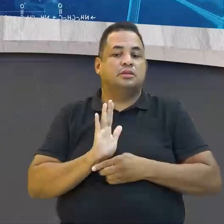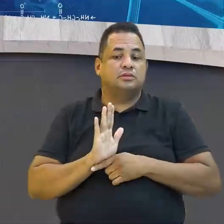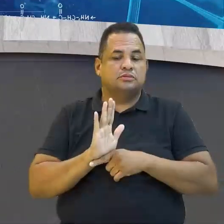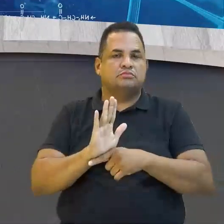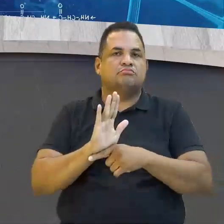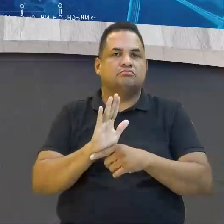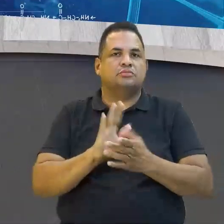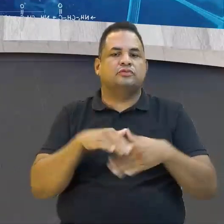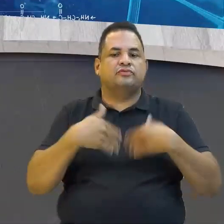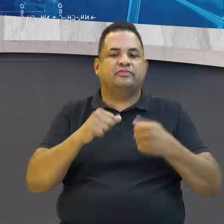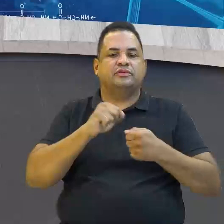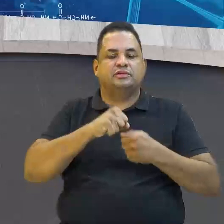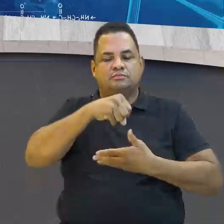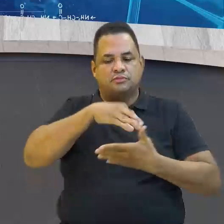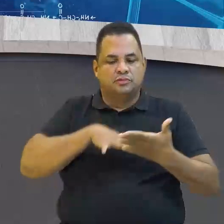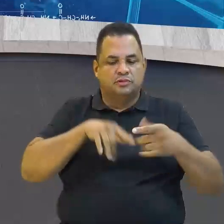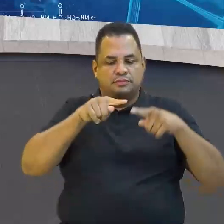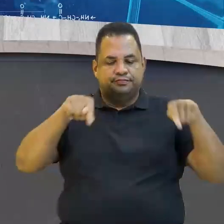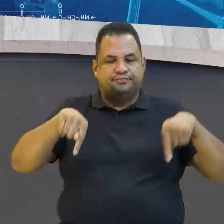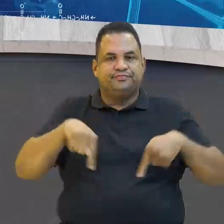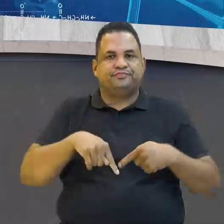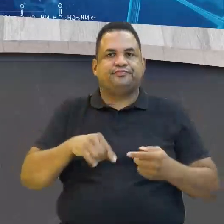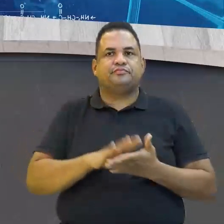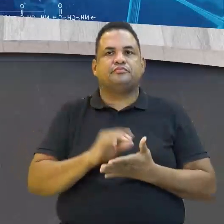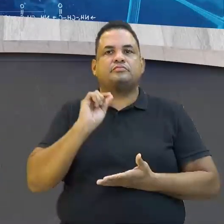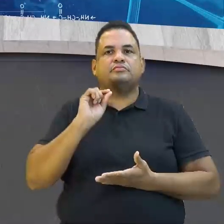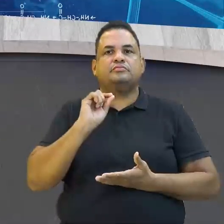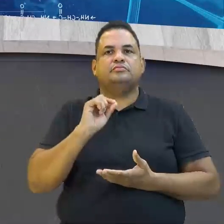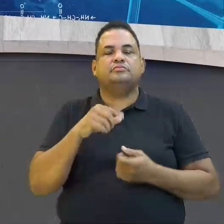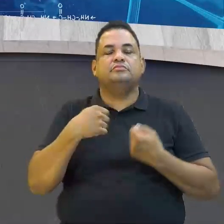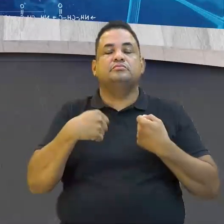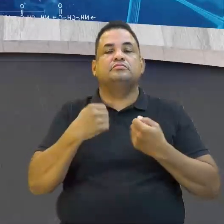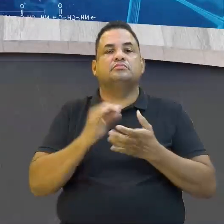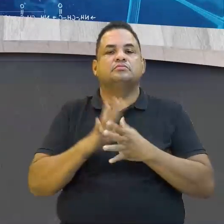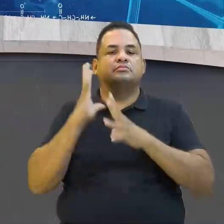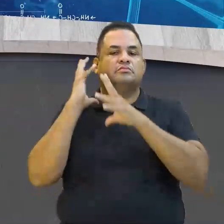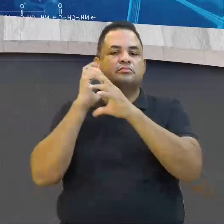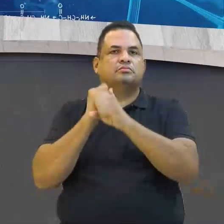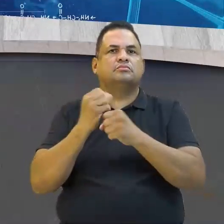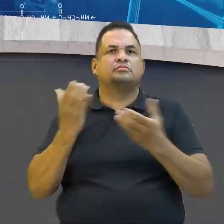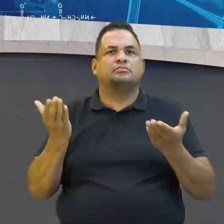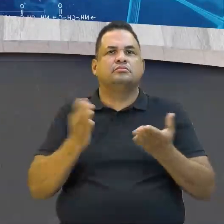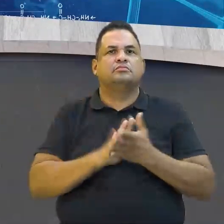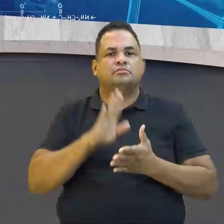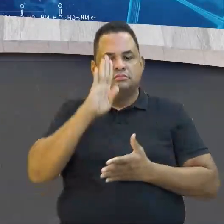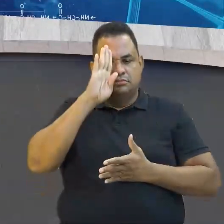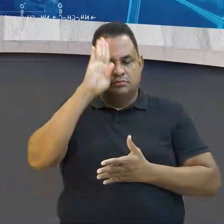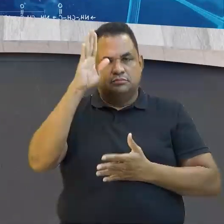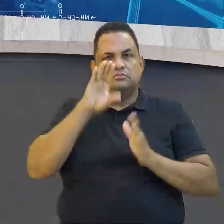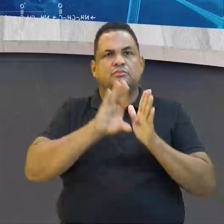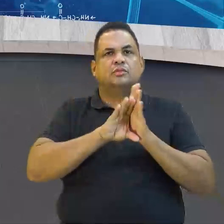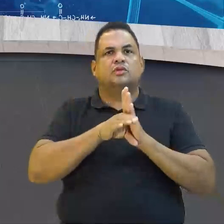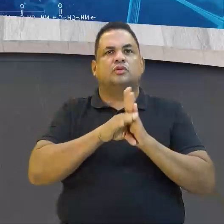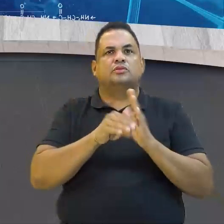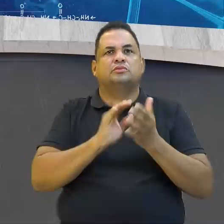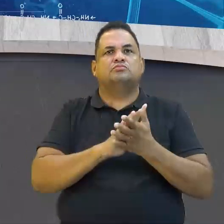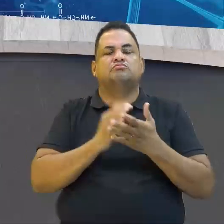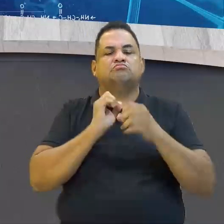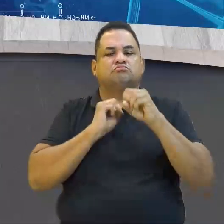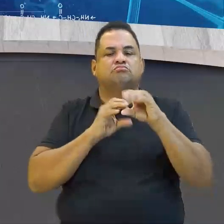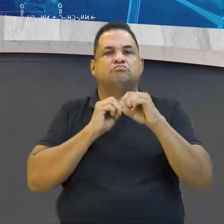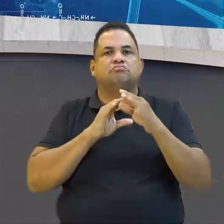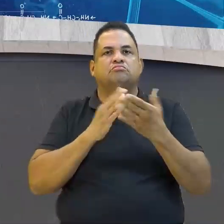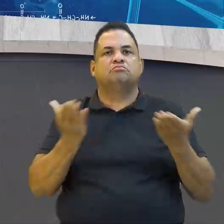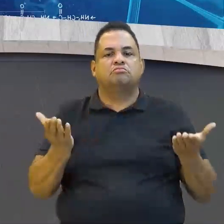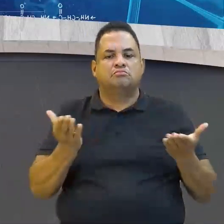na atividade de sala. O que nós temos que revisar nesse momento? Os principais conceitos que foram abordados durante a